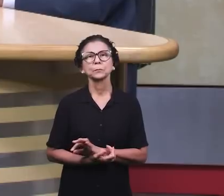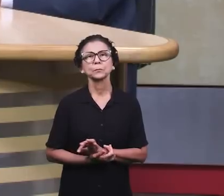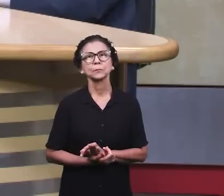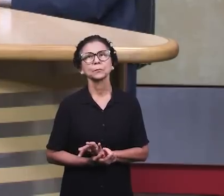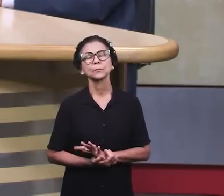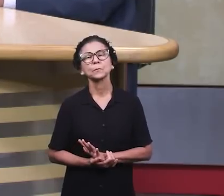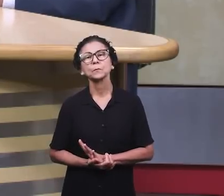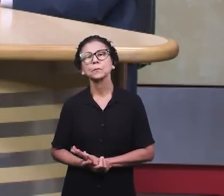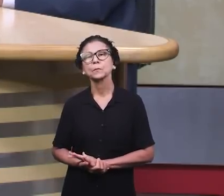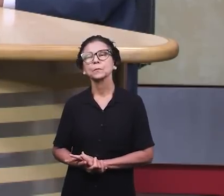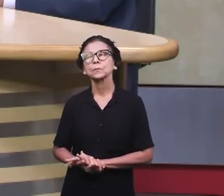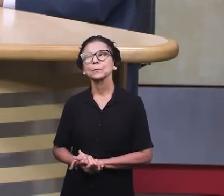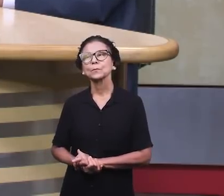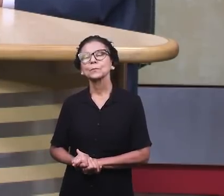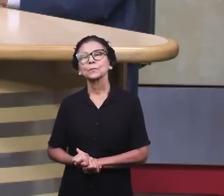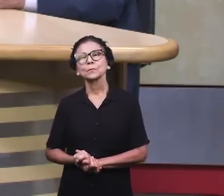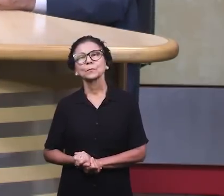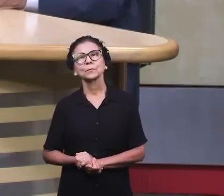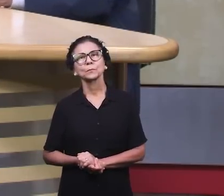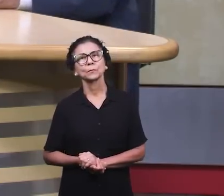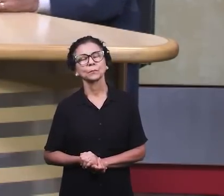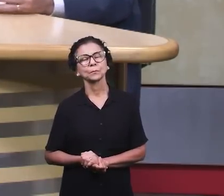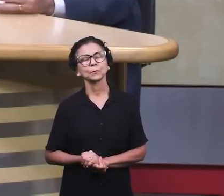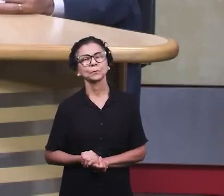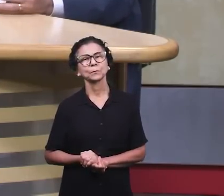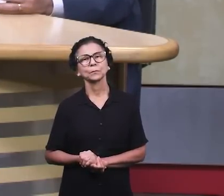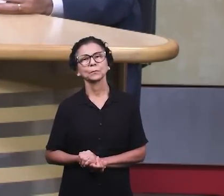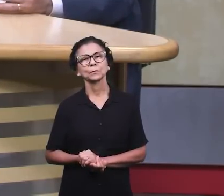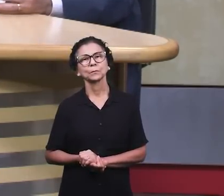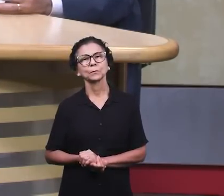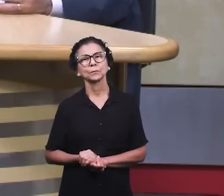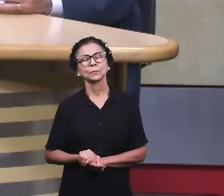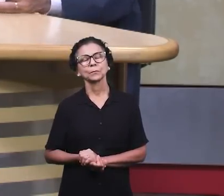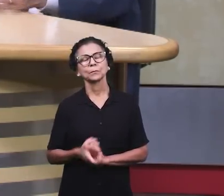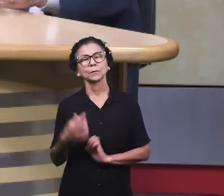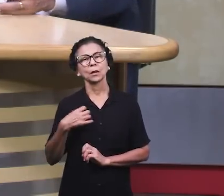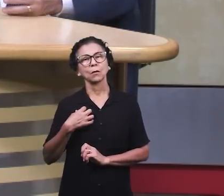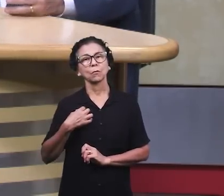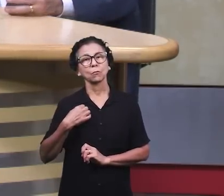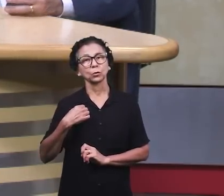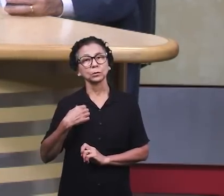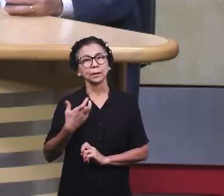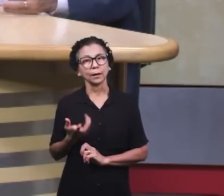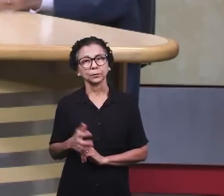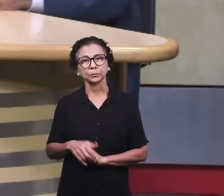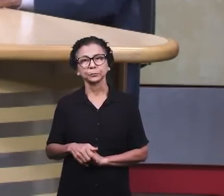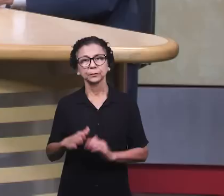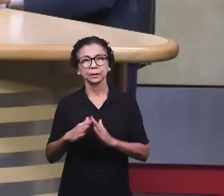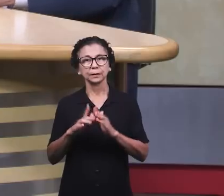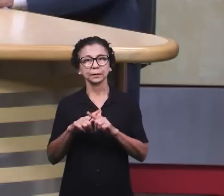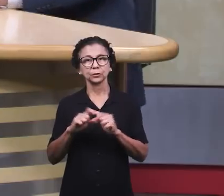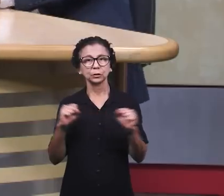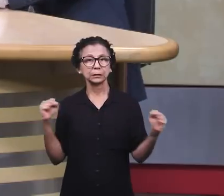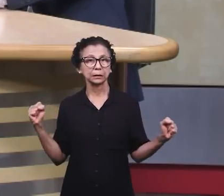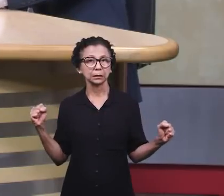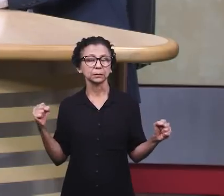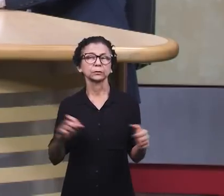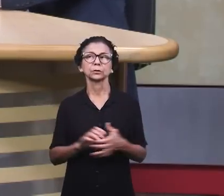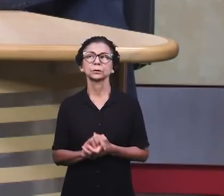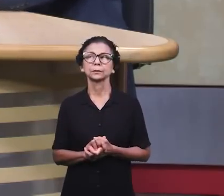O Senhor foi nos ajudando, rapaz, porque nós éramos voluntários. Então, igrejas grandes, e nós não sabíamos